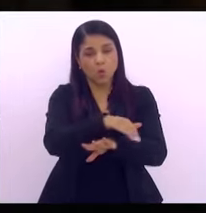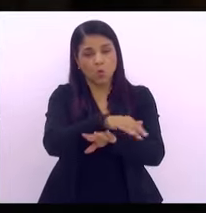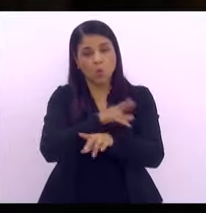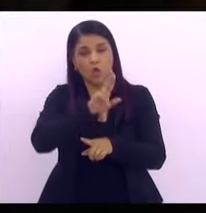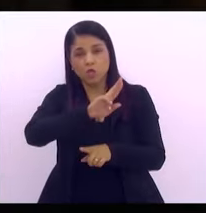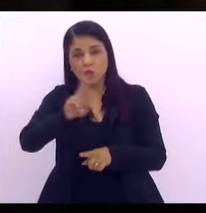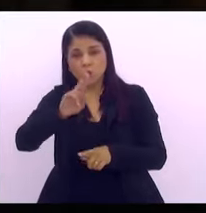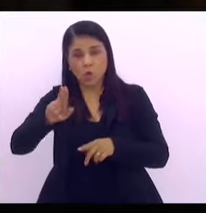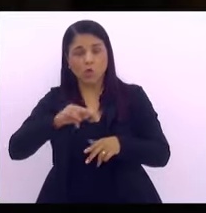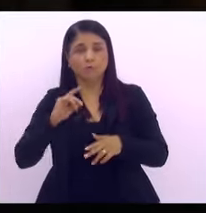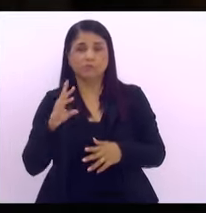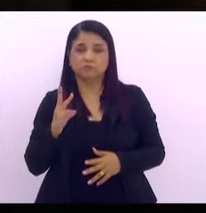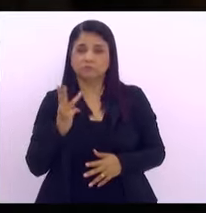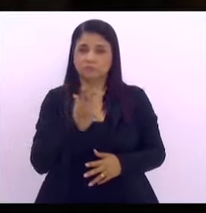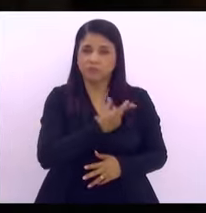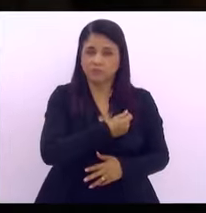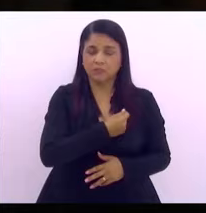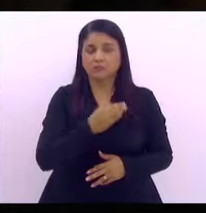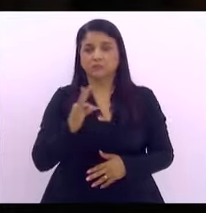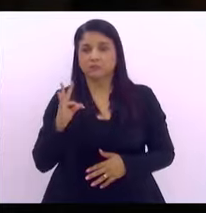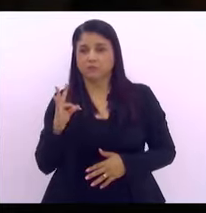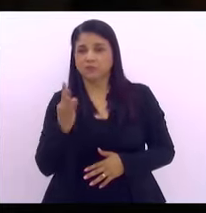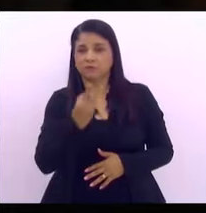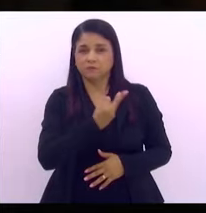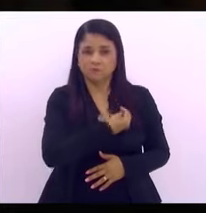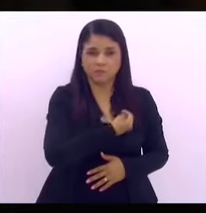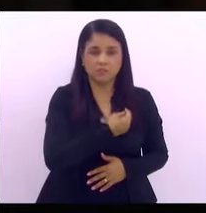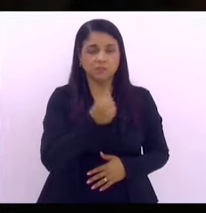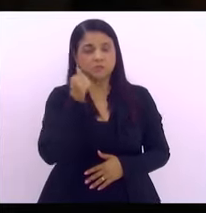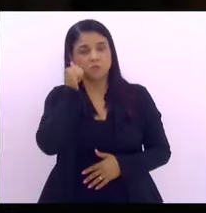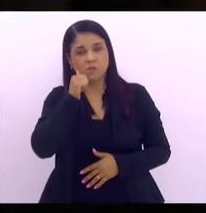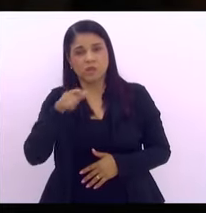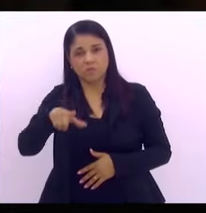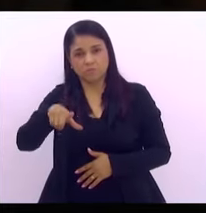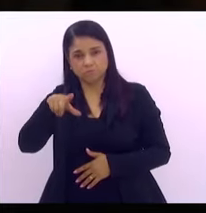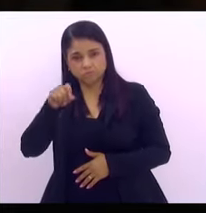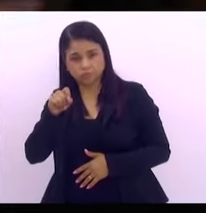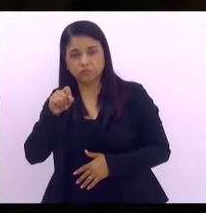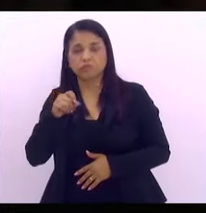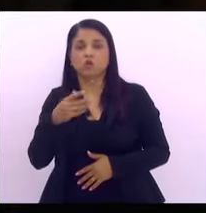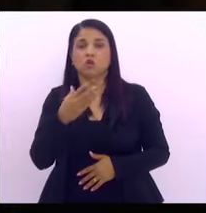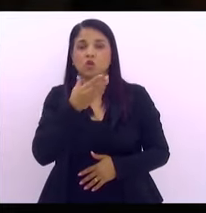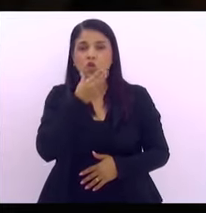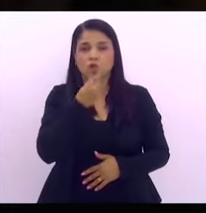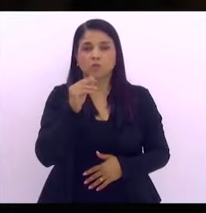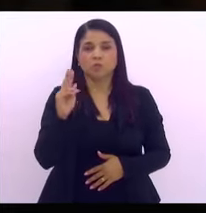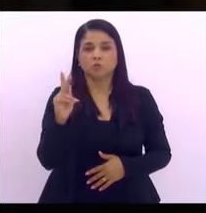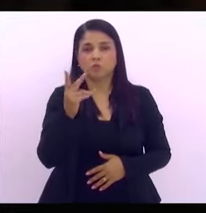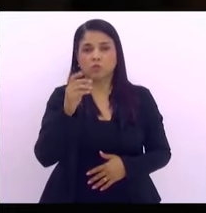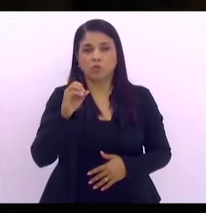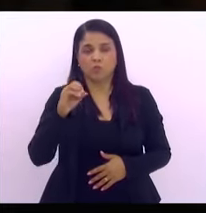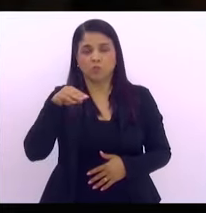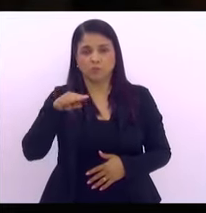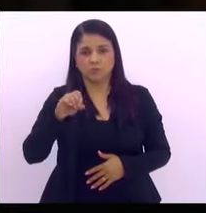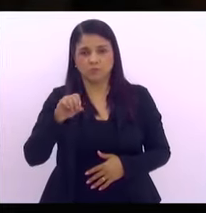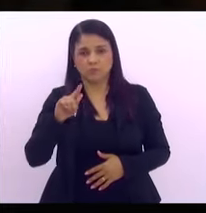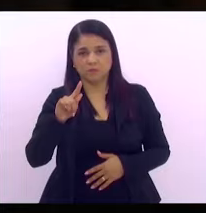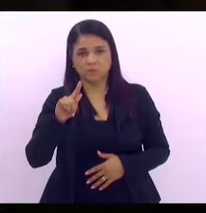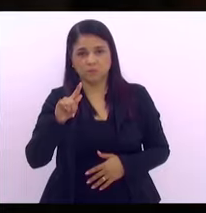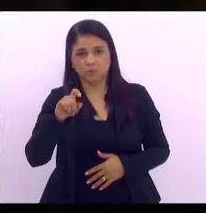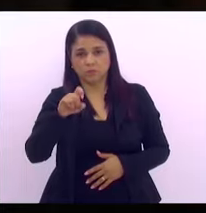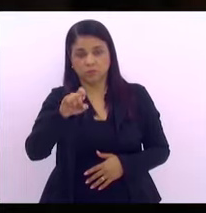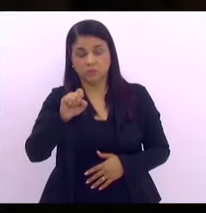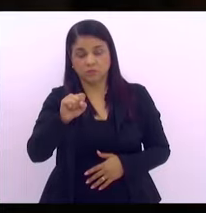pessoas trans, travestis, mulheres lésbicas e homens homossexuais, não serão retirados. Nós